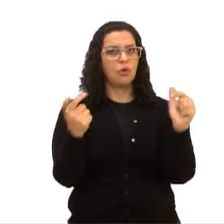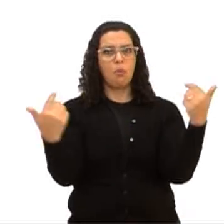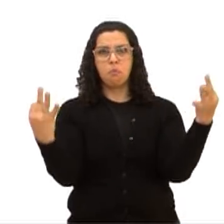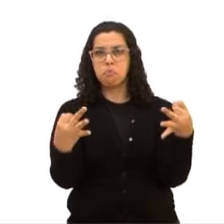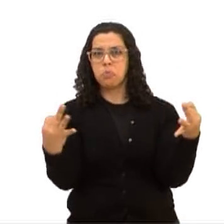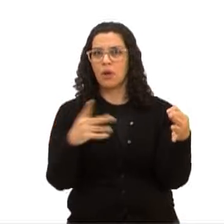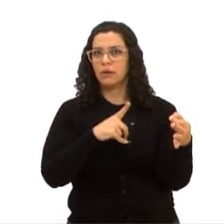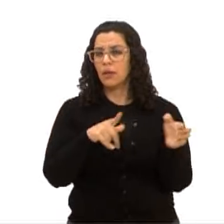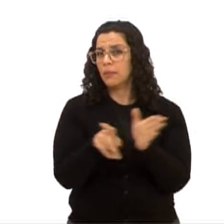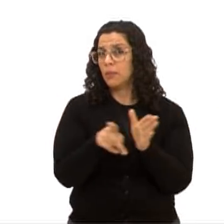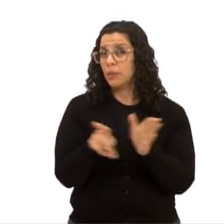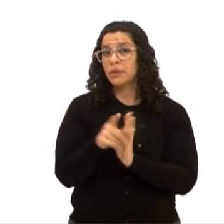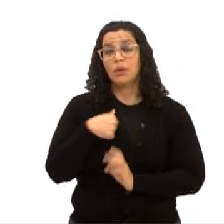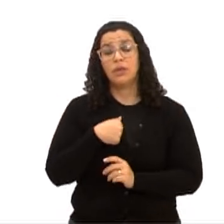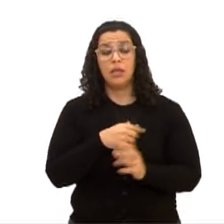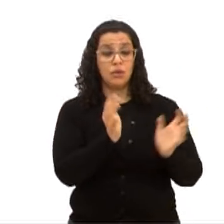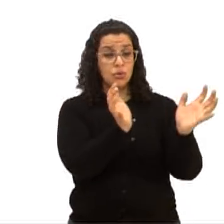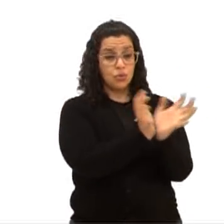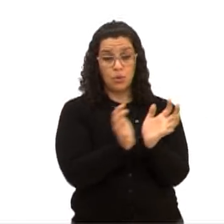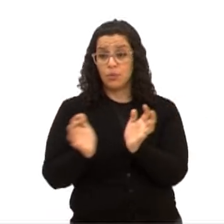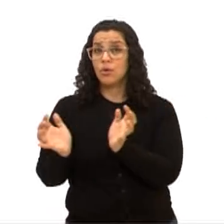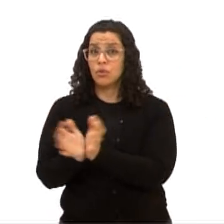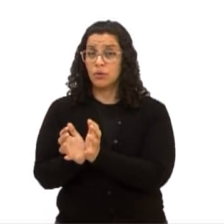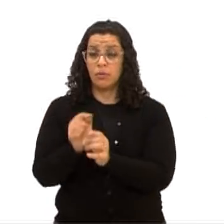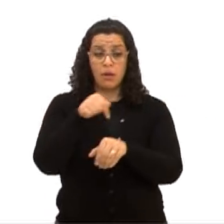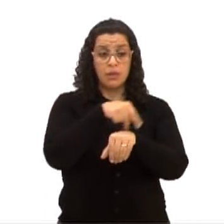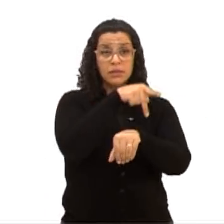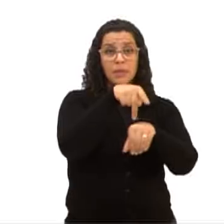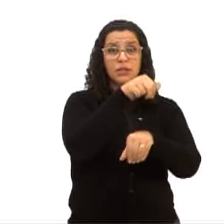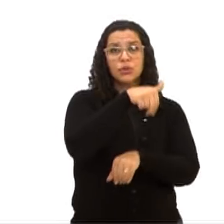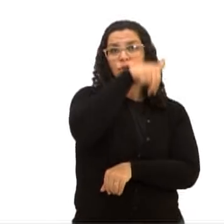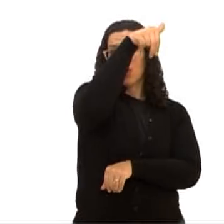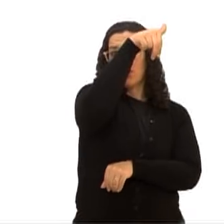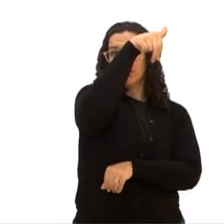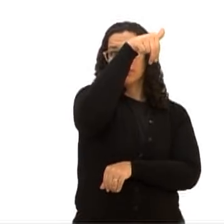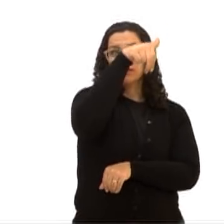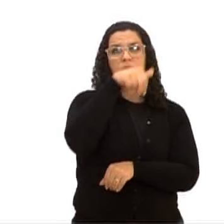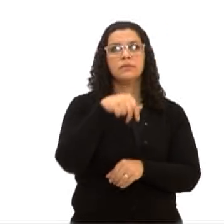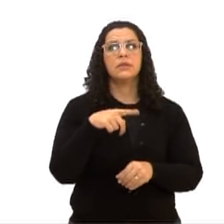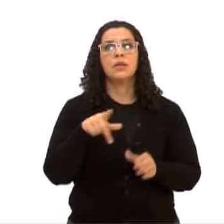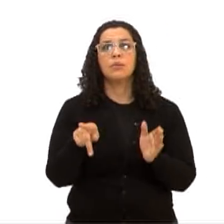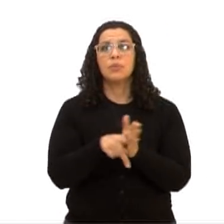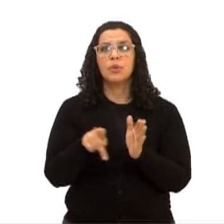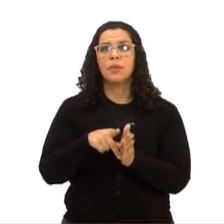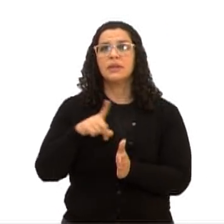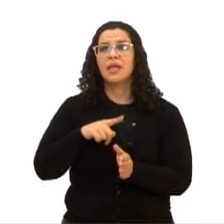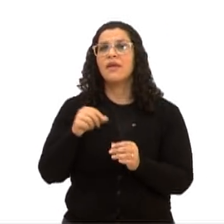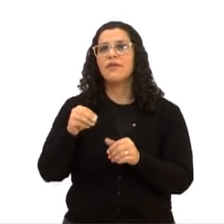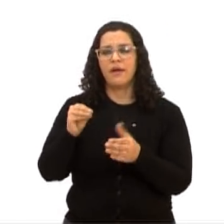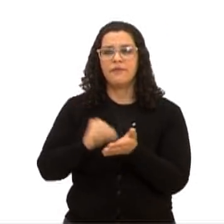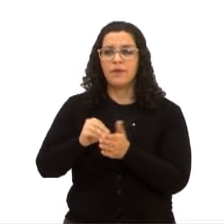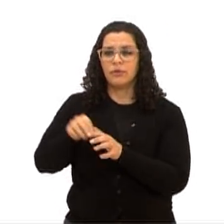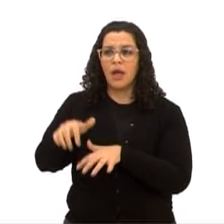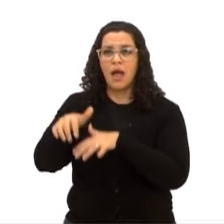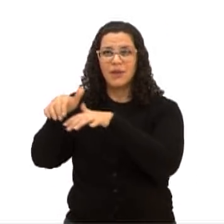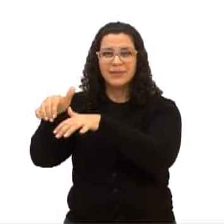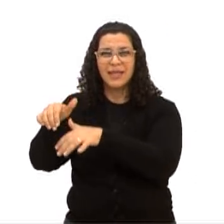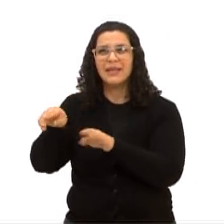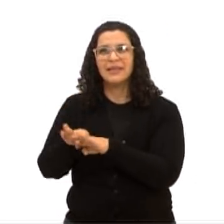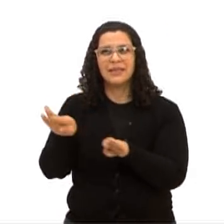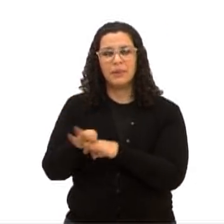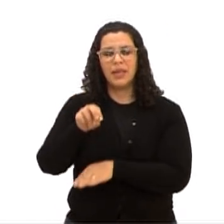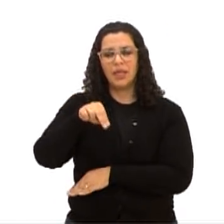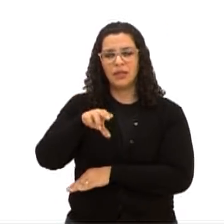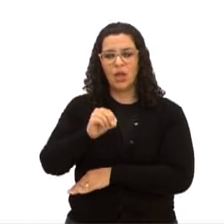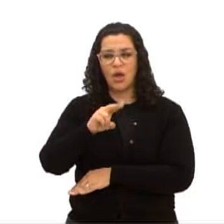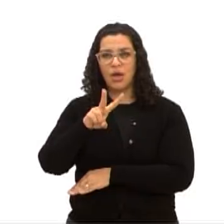Nesse sentido, nós teremos, então, dois grupos. Os países do norte, com exceção aqui da Austrália e Nova Zelândia, que estão no